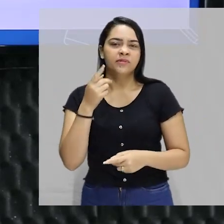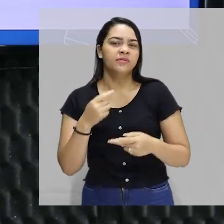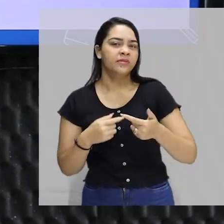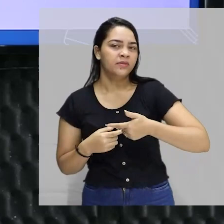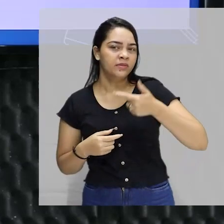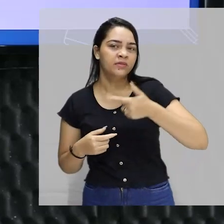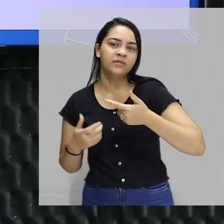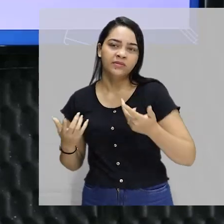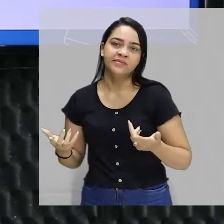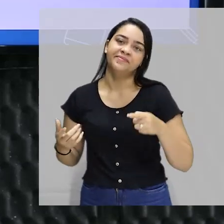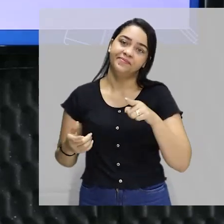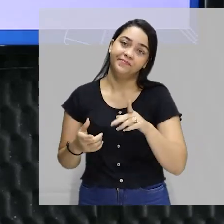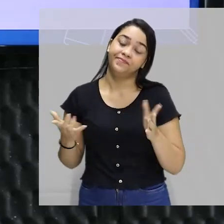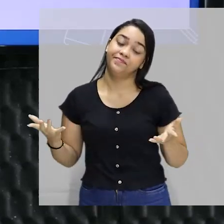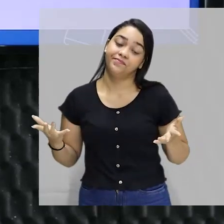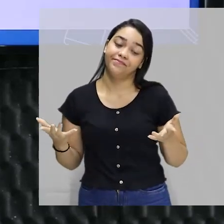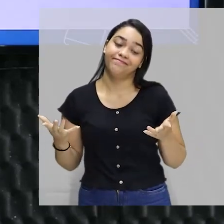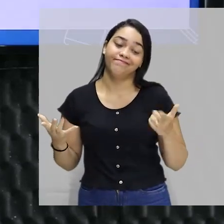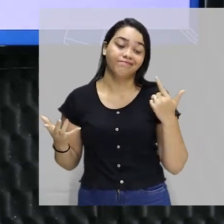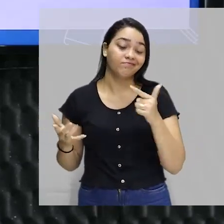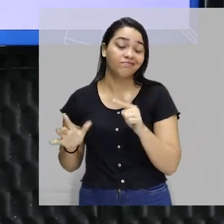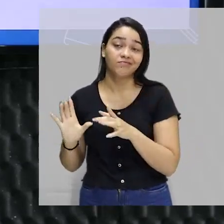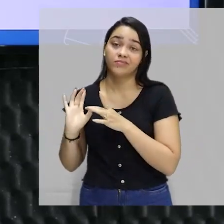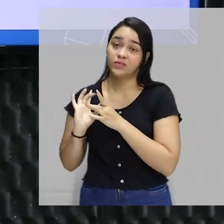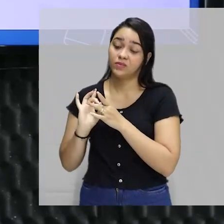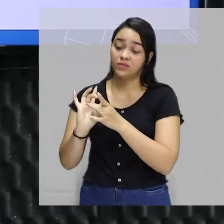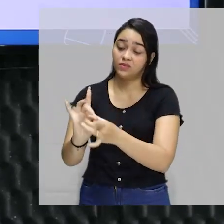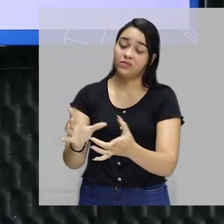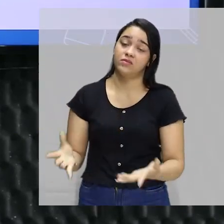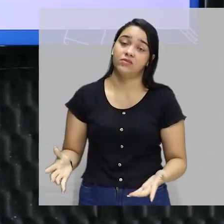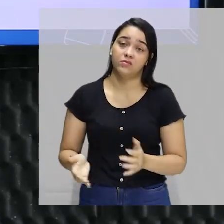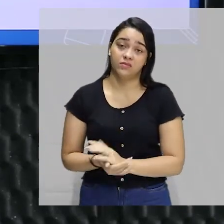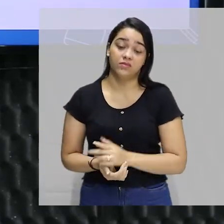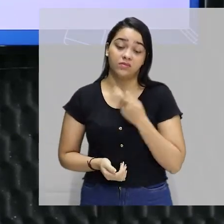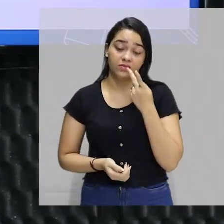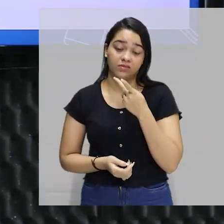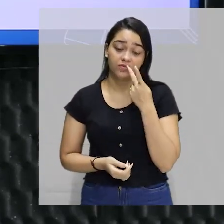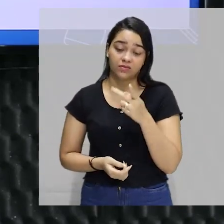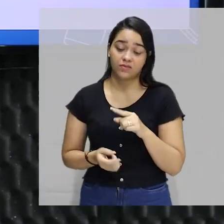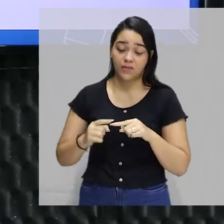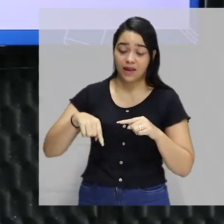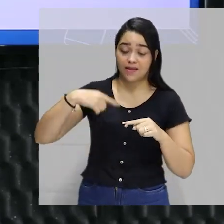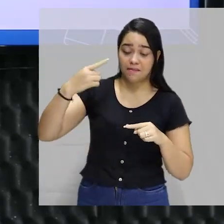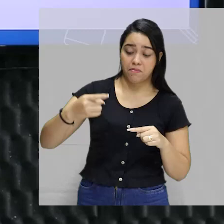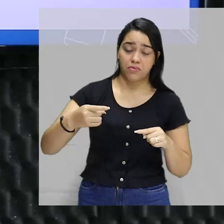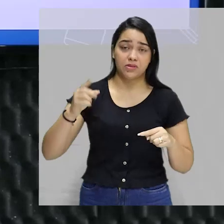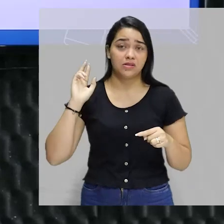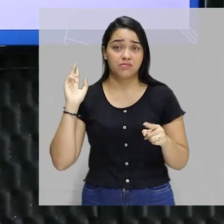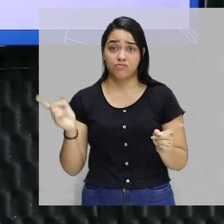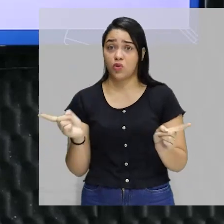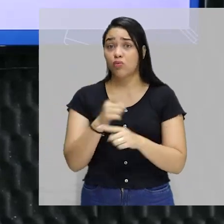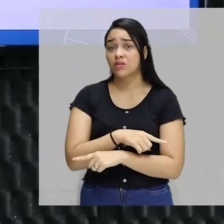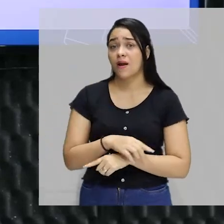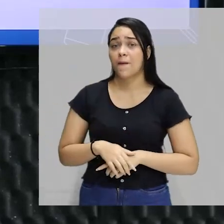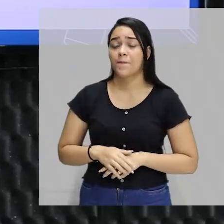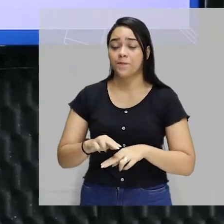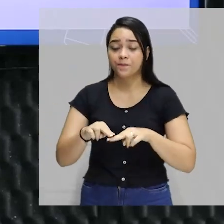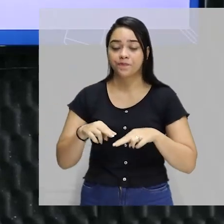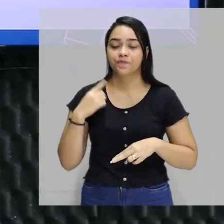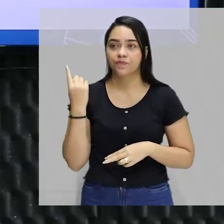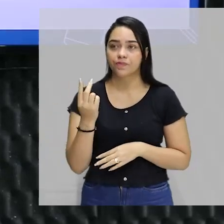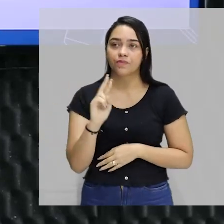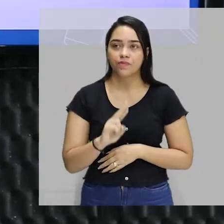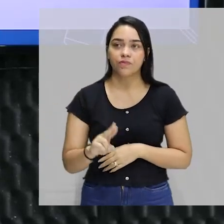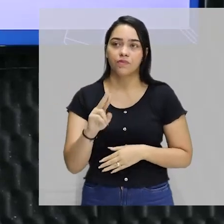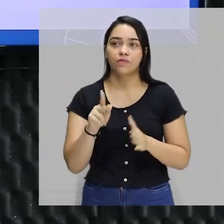segundo, né? Então, você está sendo incoerente. Você falou algo e depois você diz algo totalmente contrário. Por isso, nós utilizamos